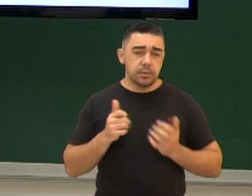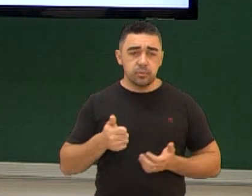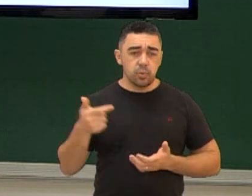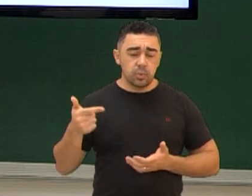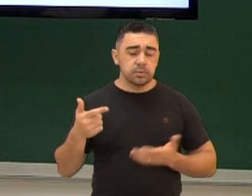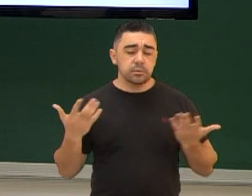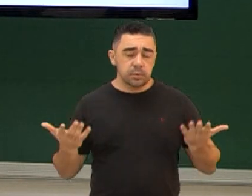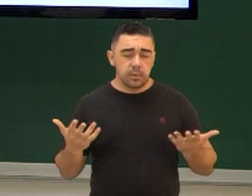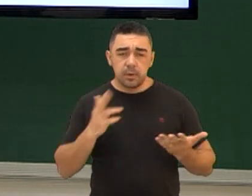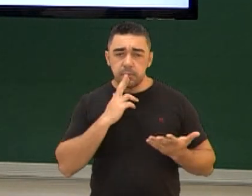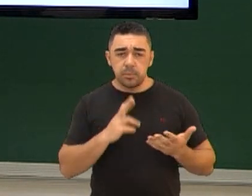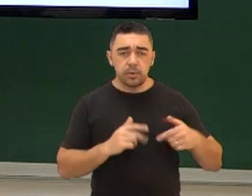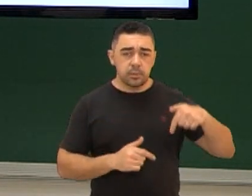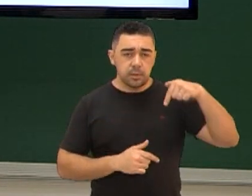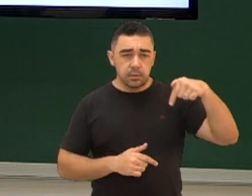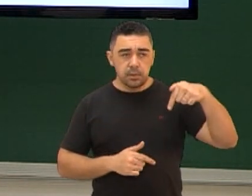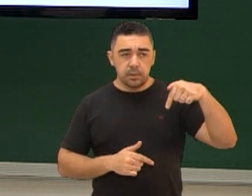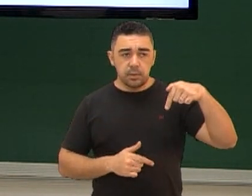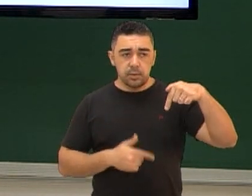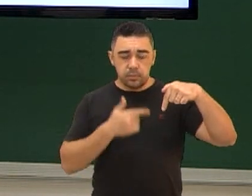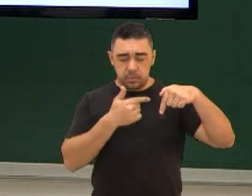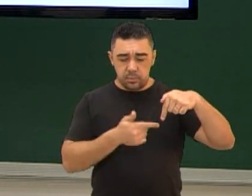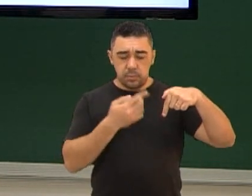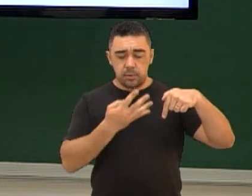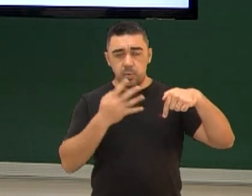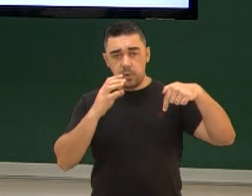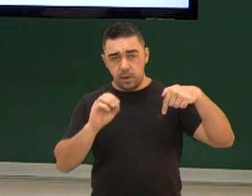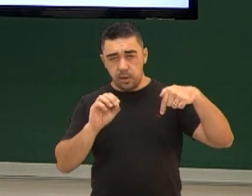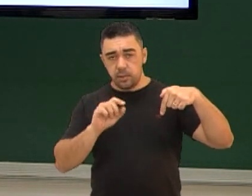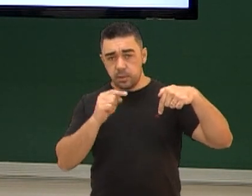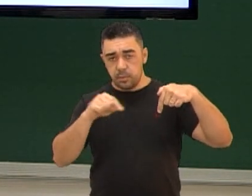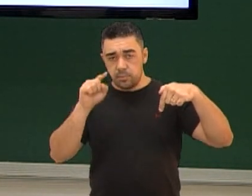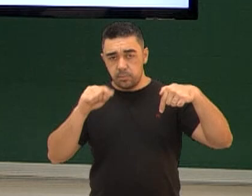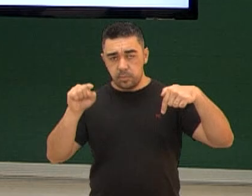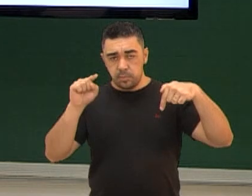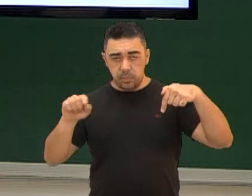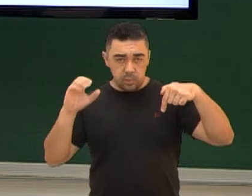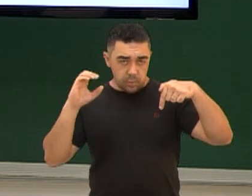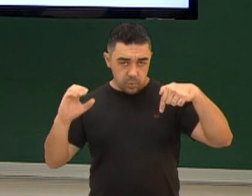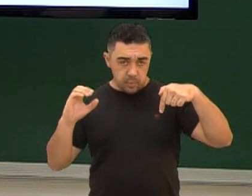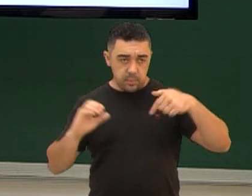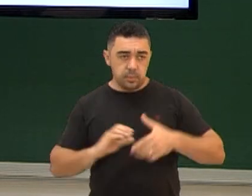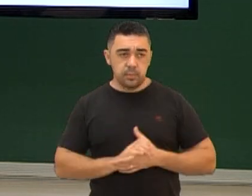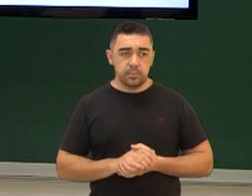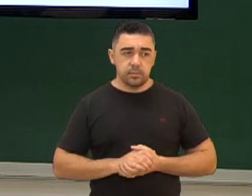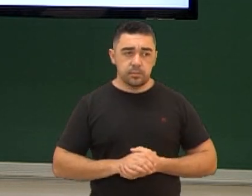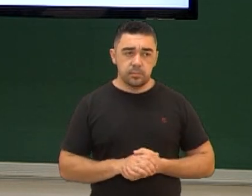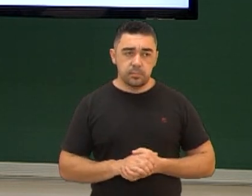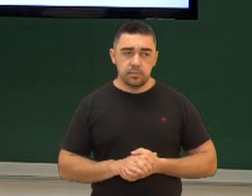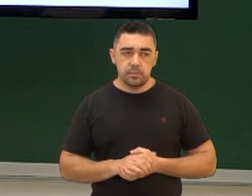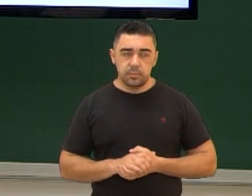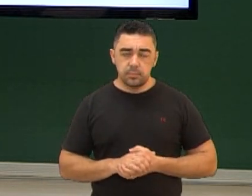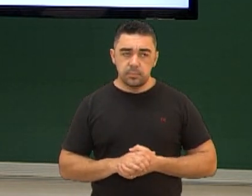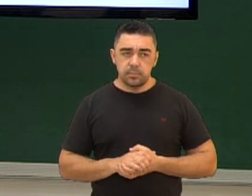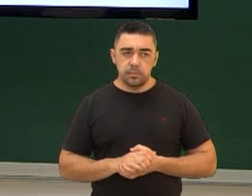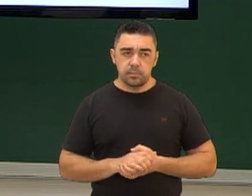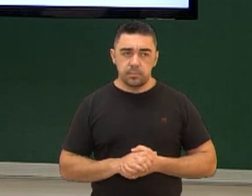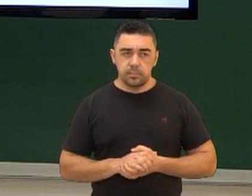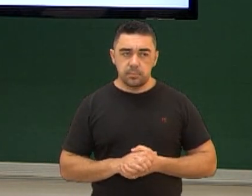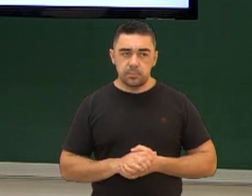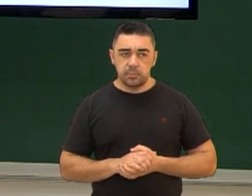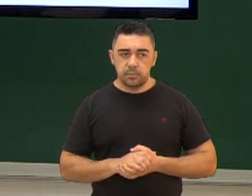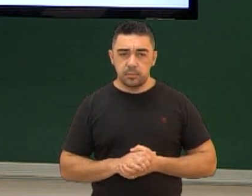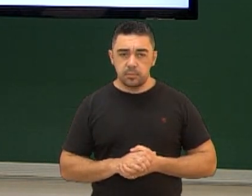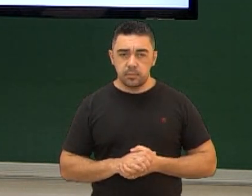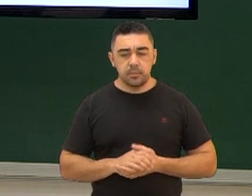volts. Ah, ele carrega 6? Pode carregar 6, pode carregar 3 volts. Mas, no caso